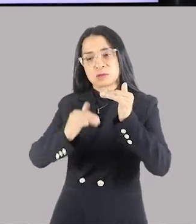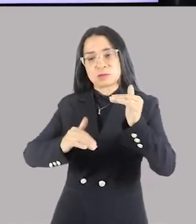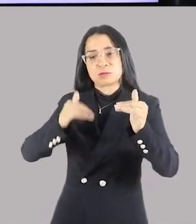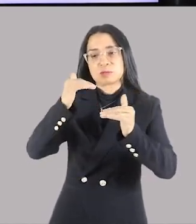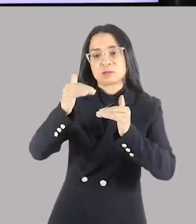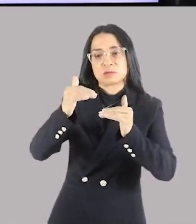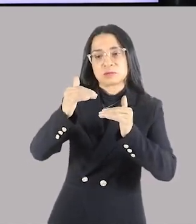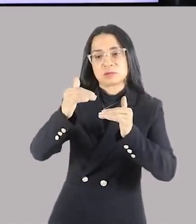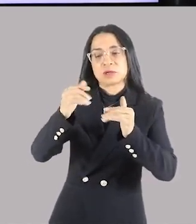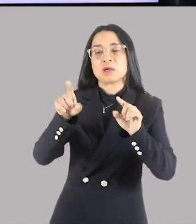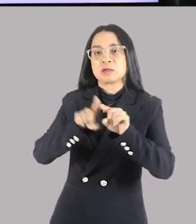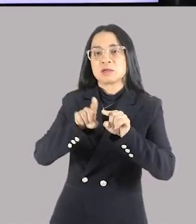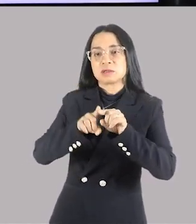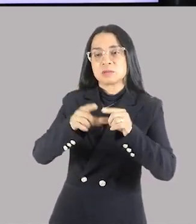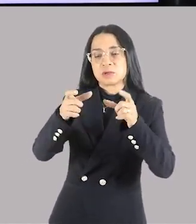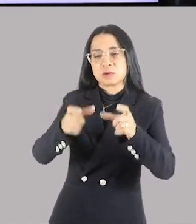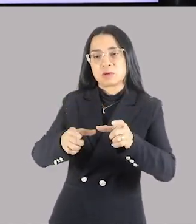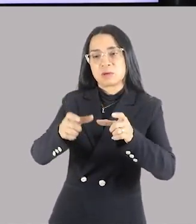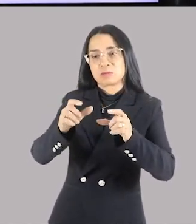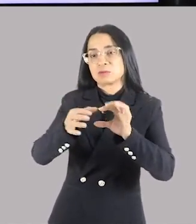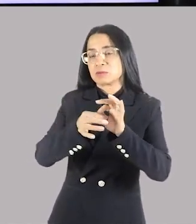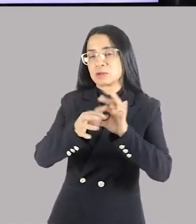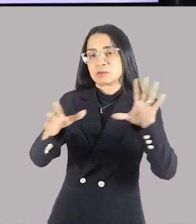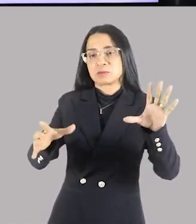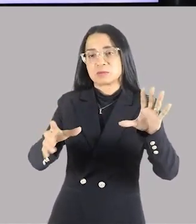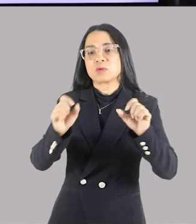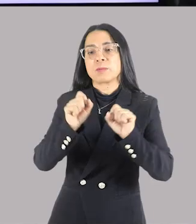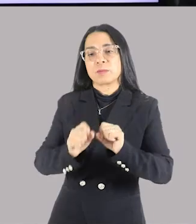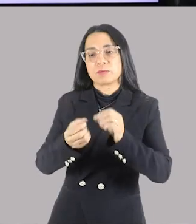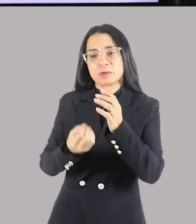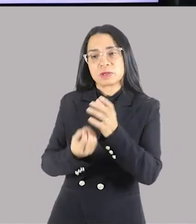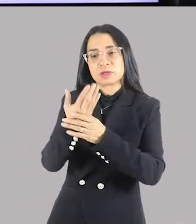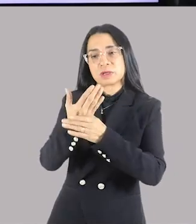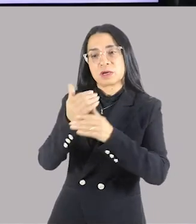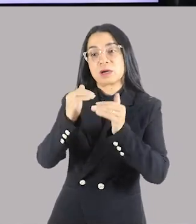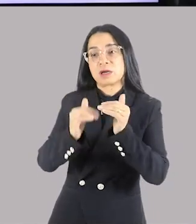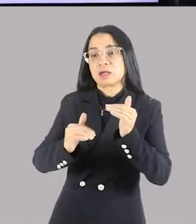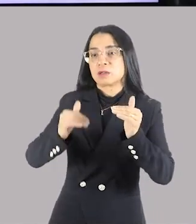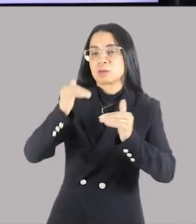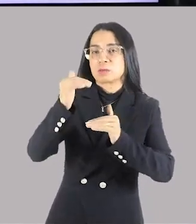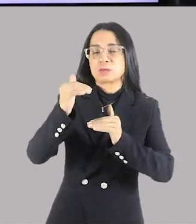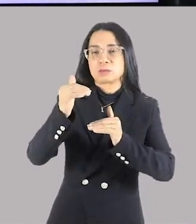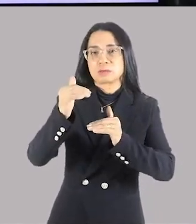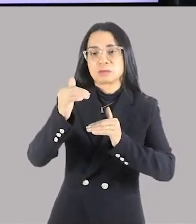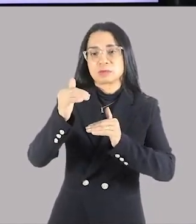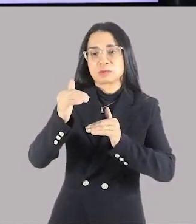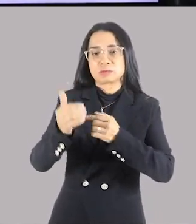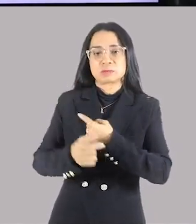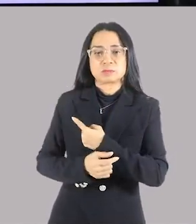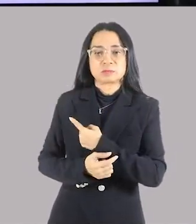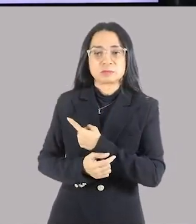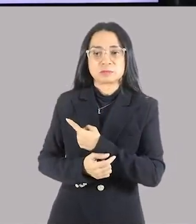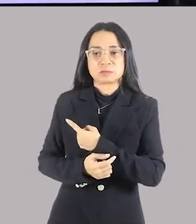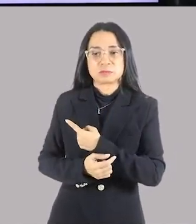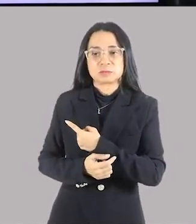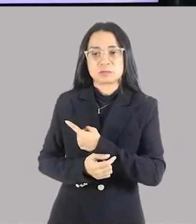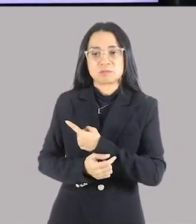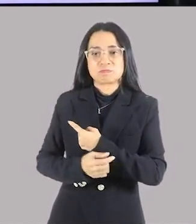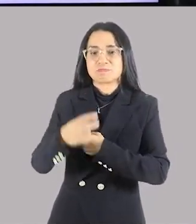órgãos autônomos podem criar órgãos subordinados superiores, ok? Órgãos subordinados superiores